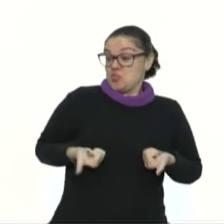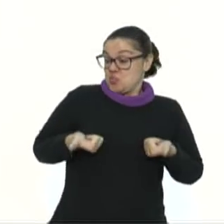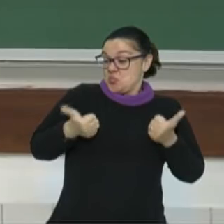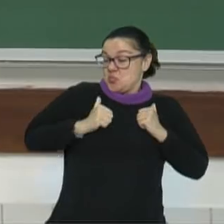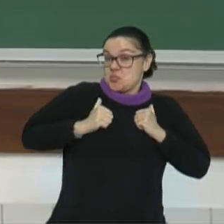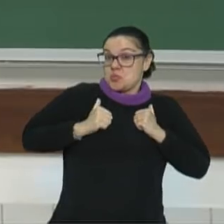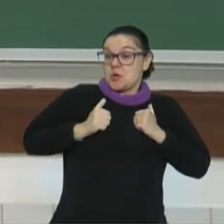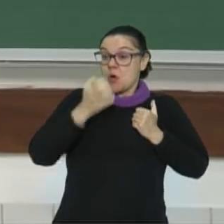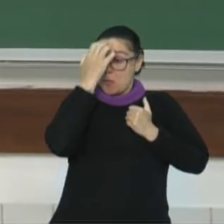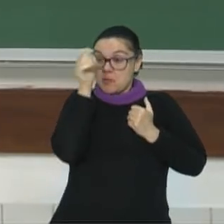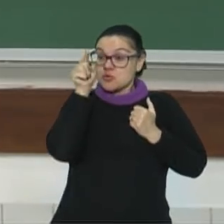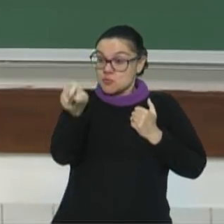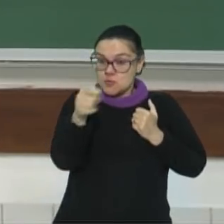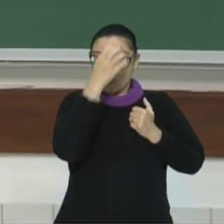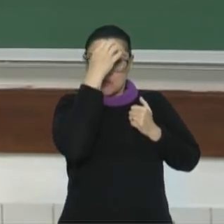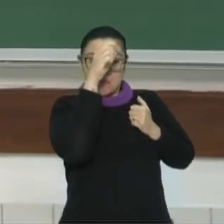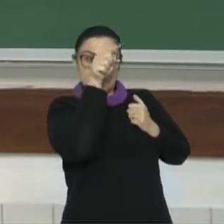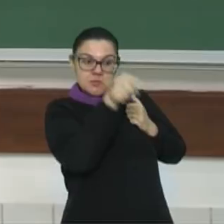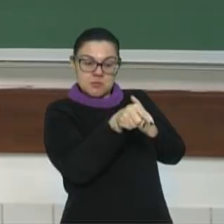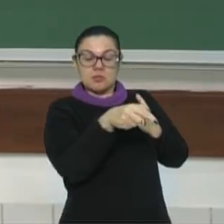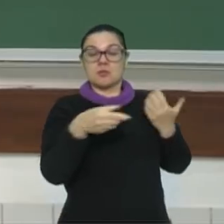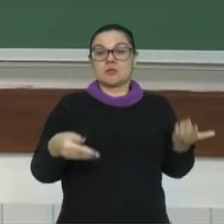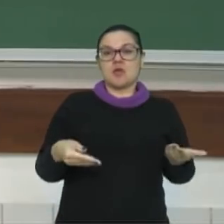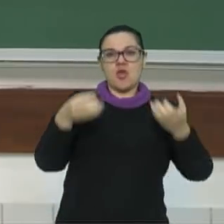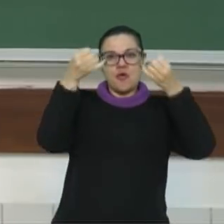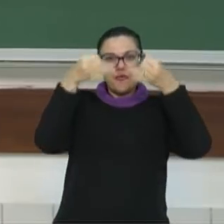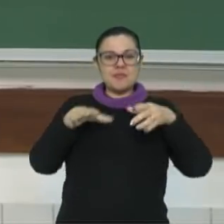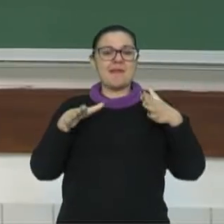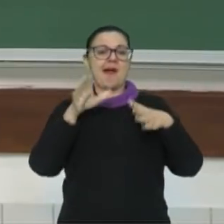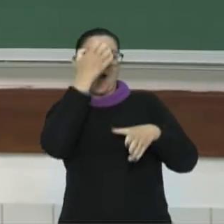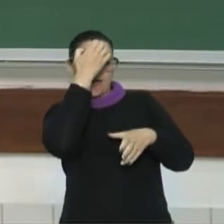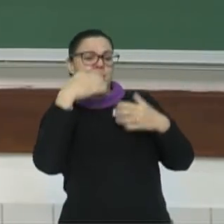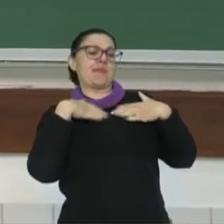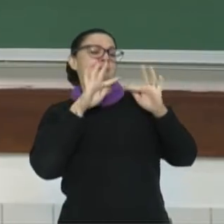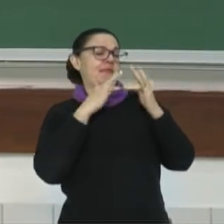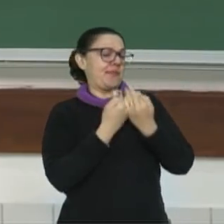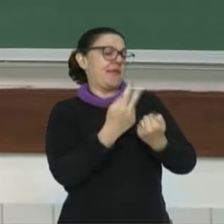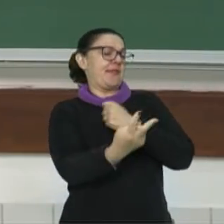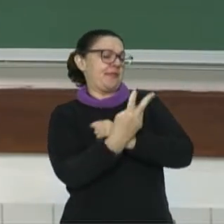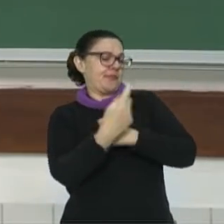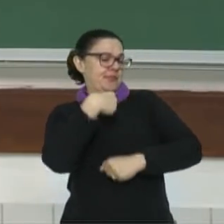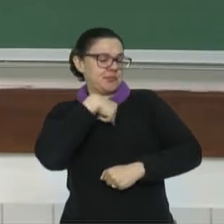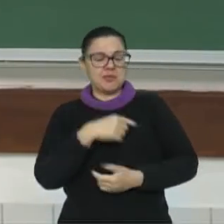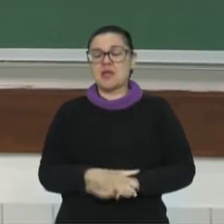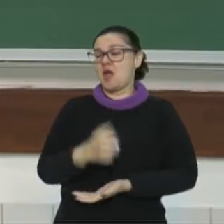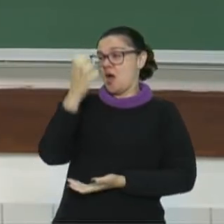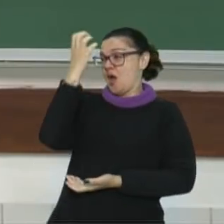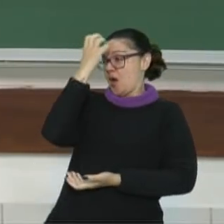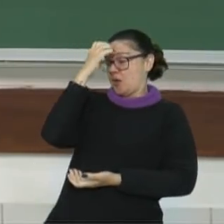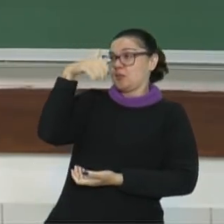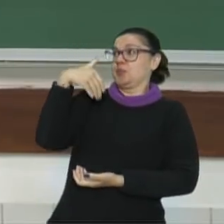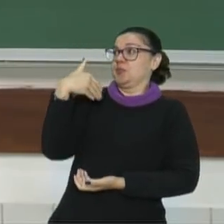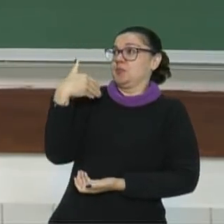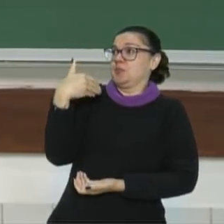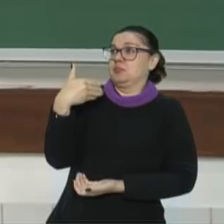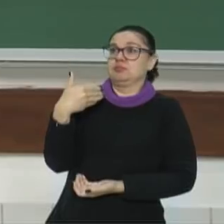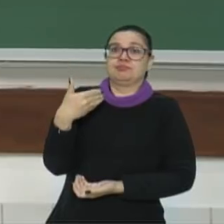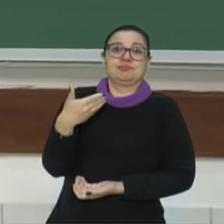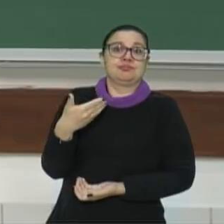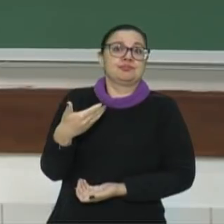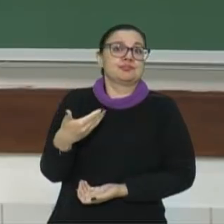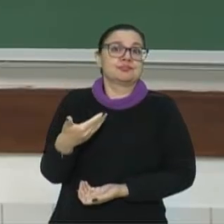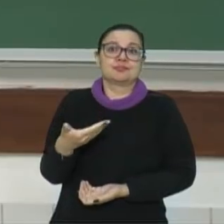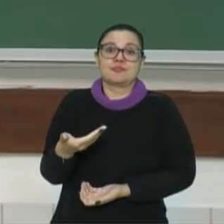eu vou culpar alguém. Eu vou dizer que a culpa foi da minha família, que não cuidou de mim. Eu vou dizer que a culpa é do